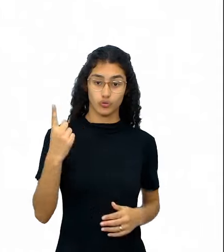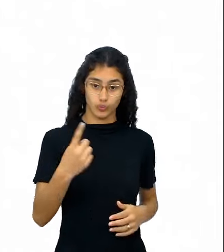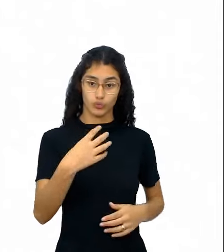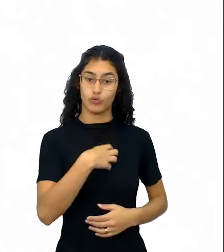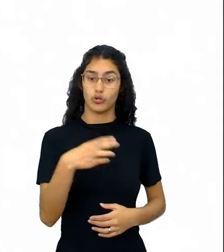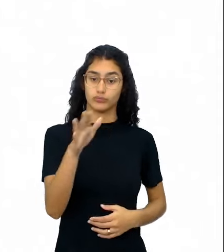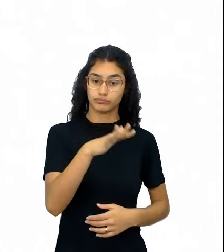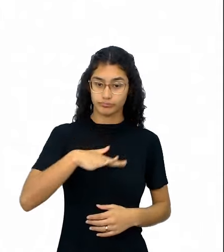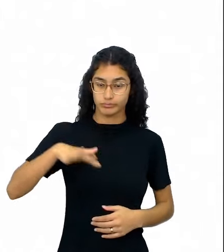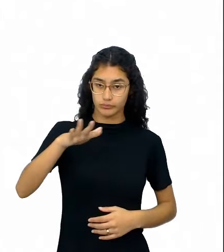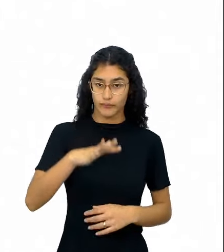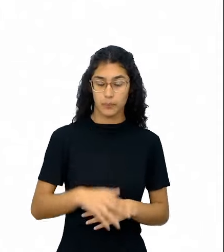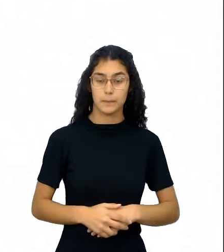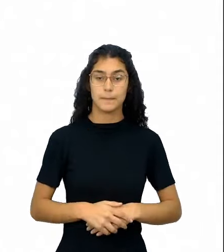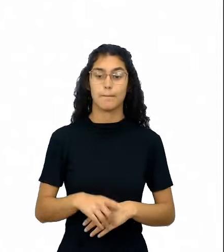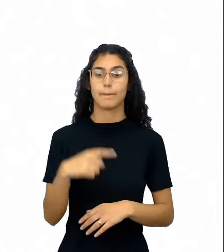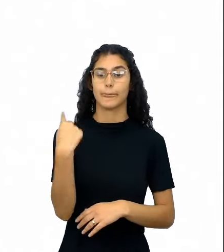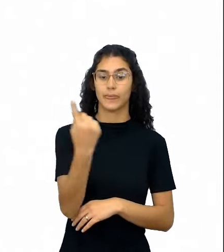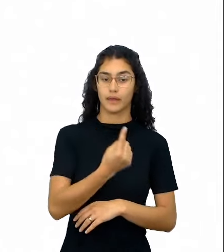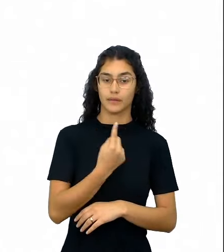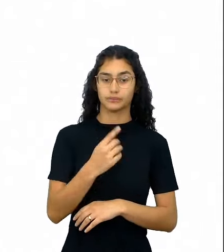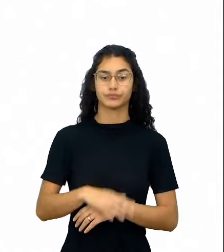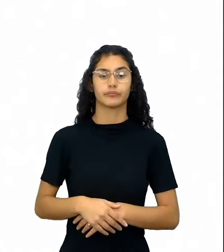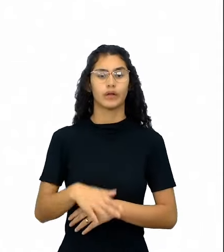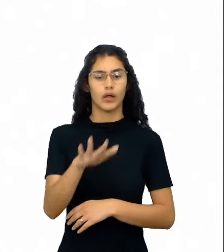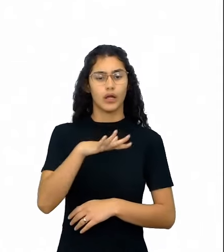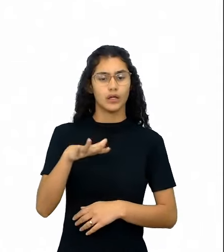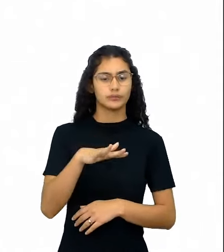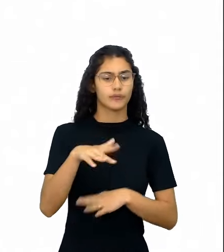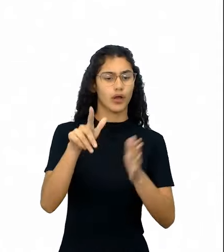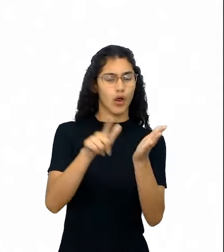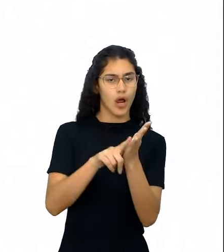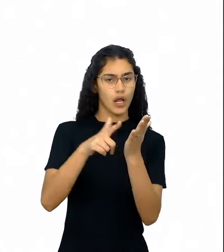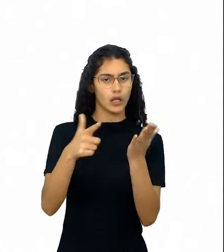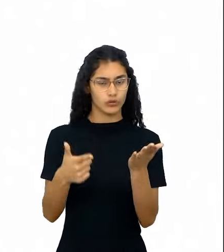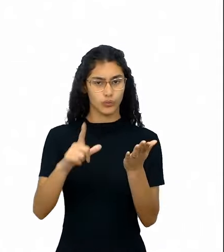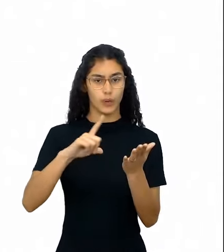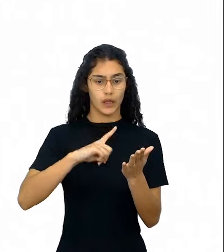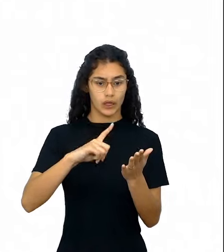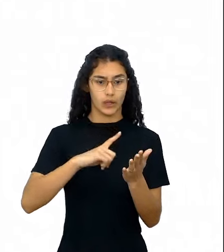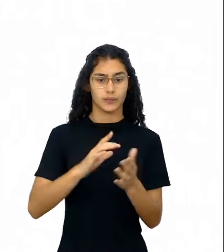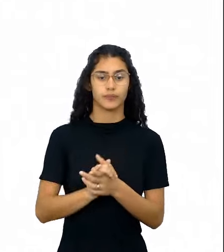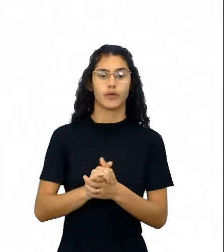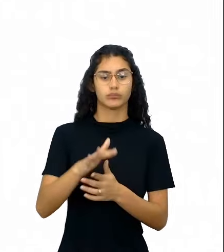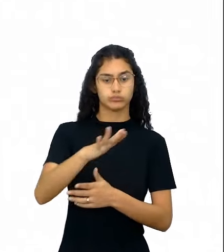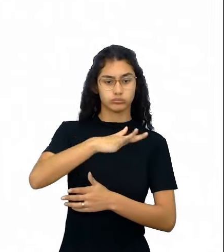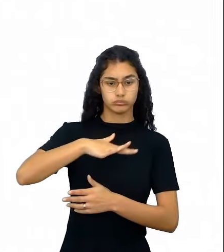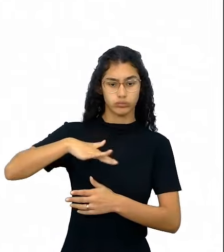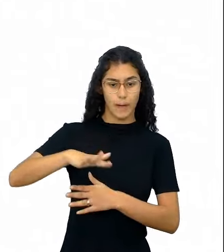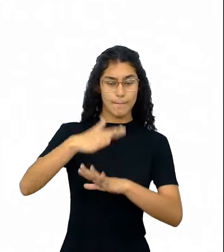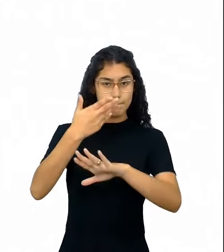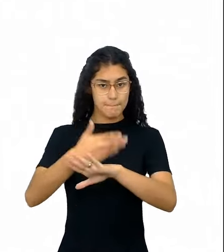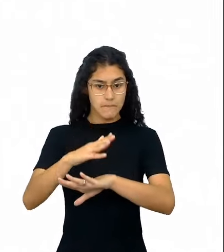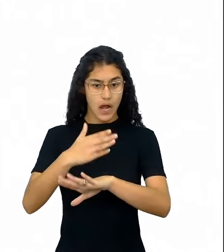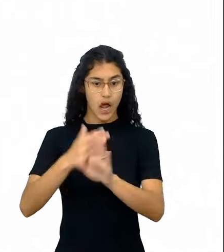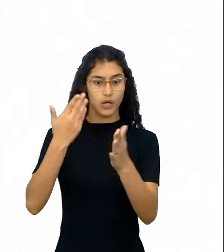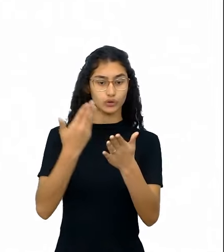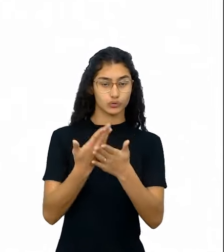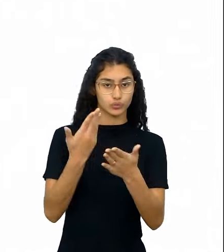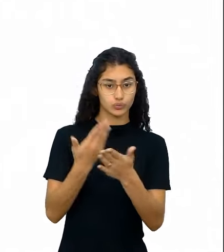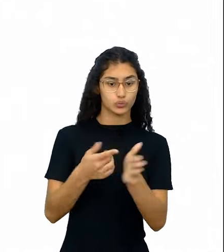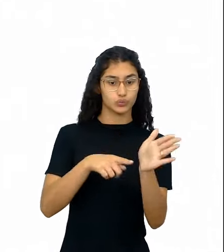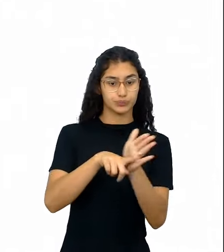de atuação. Então, nós estamos aqui. Campo de atuação, jornalístico, midiático. Campo de atuação das práticas de estudo